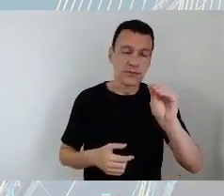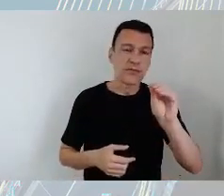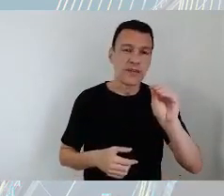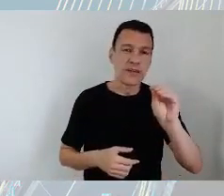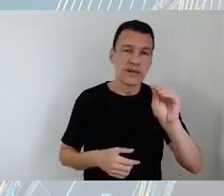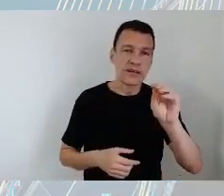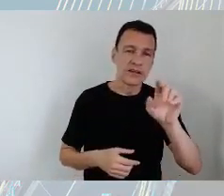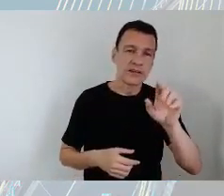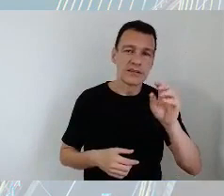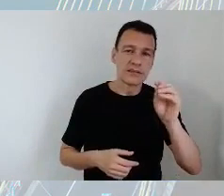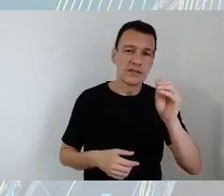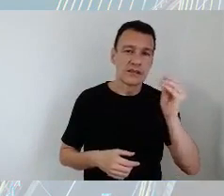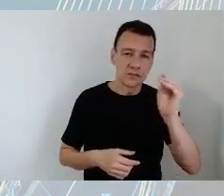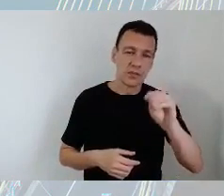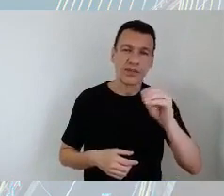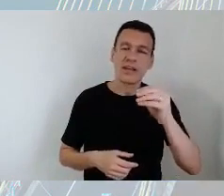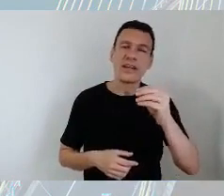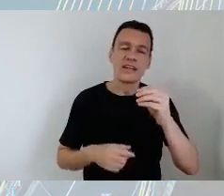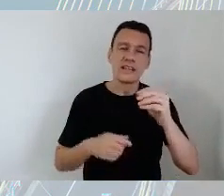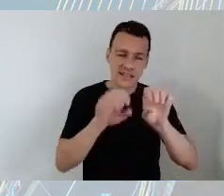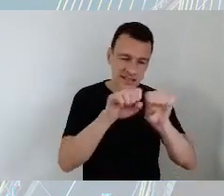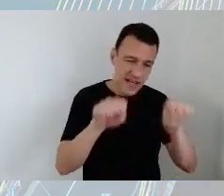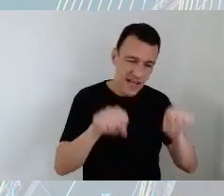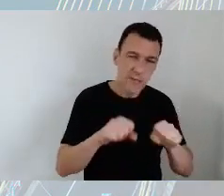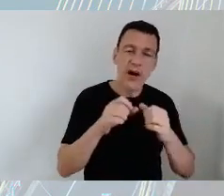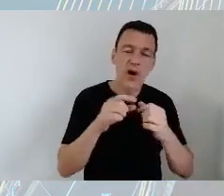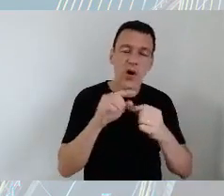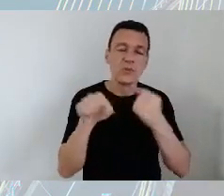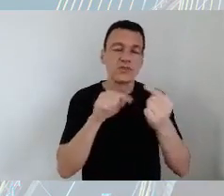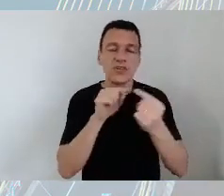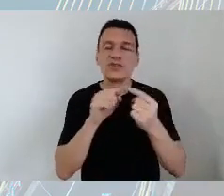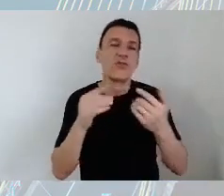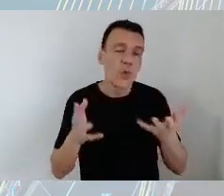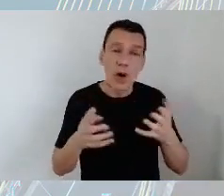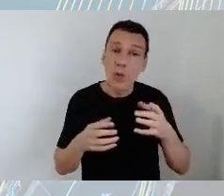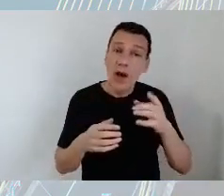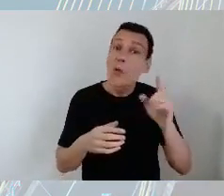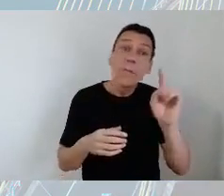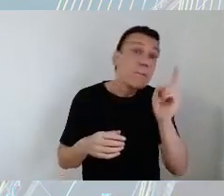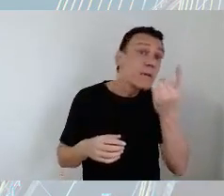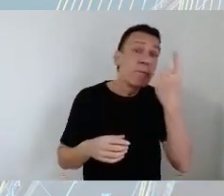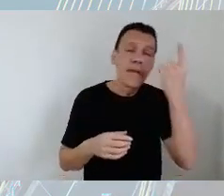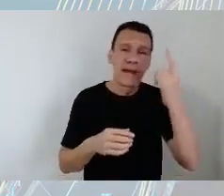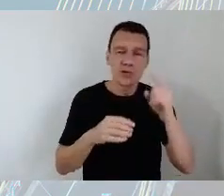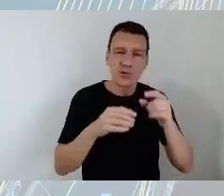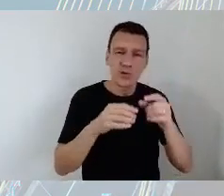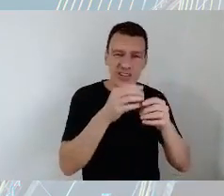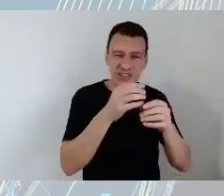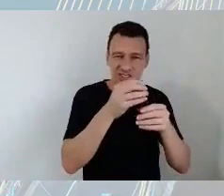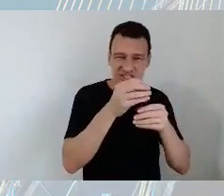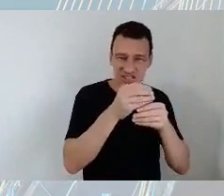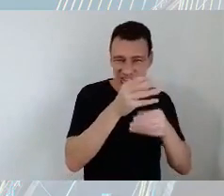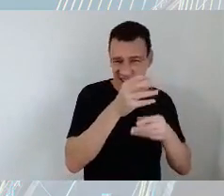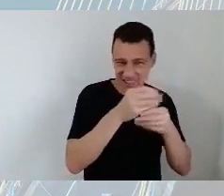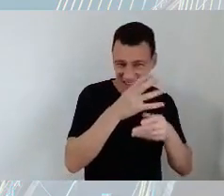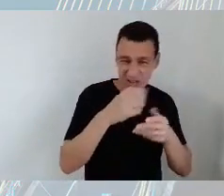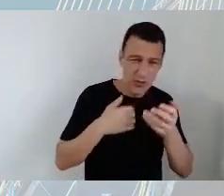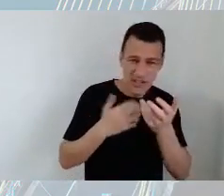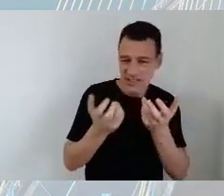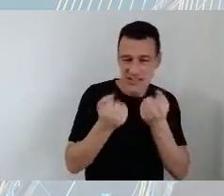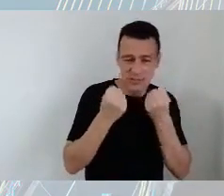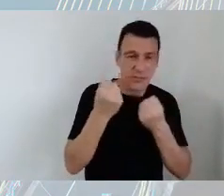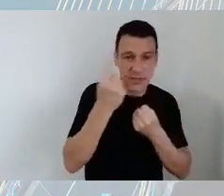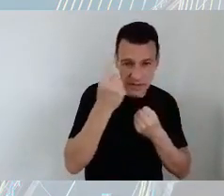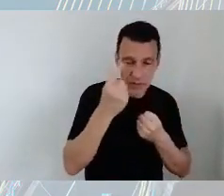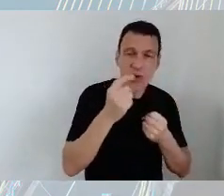objetivo dele. E na segunda, foi o primeiro chat que eu recebi. Então, eu vou fazendo um push com esse dicionário. E na hora que eu faço a